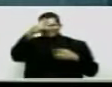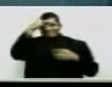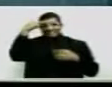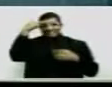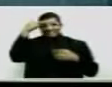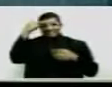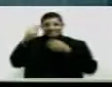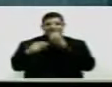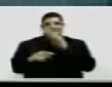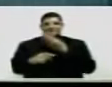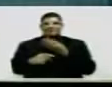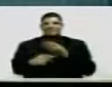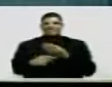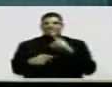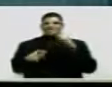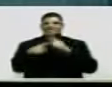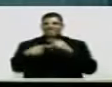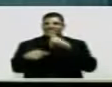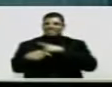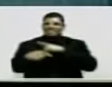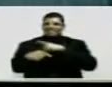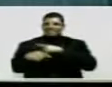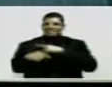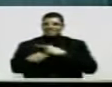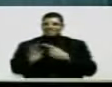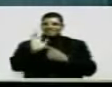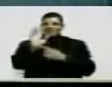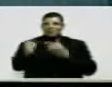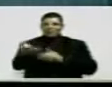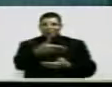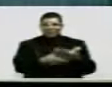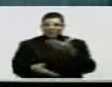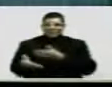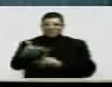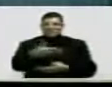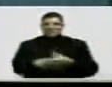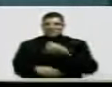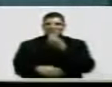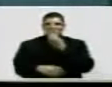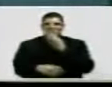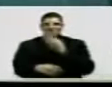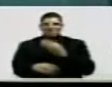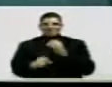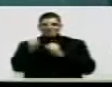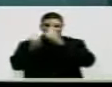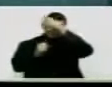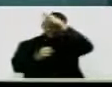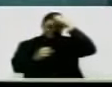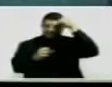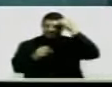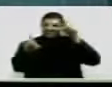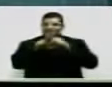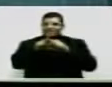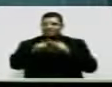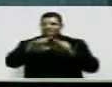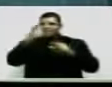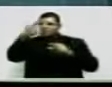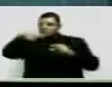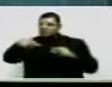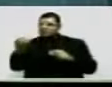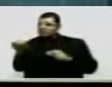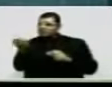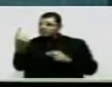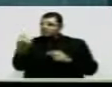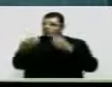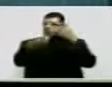da cidade, porque tem impacto no funcionamento do aeroporto, do aeródromo da cidade. Nos outros